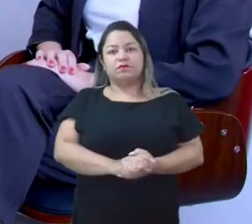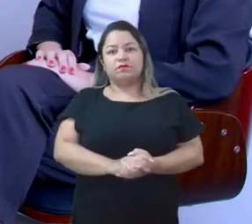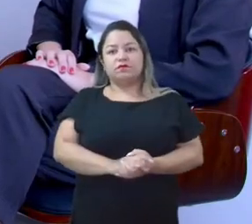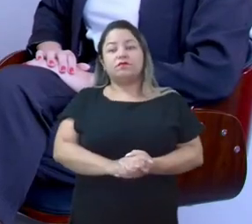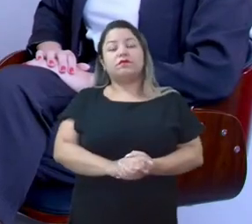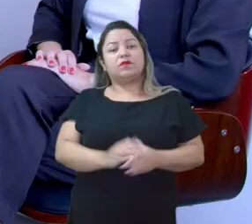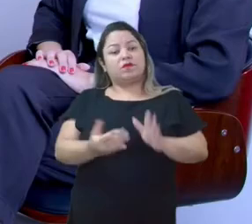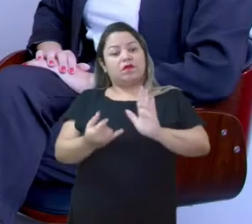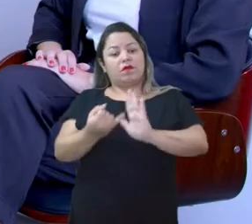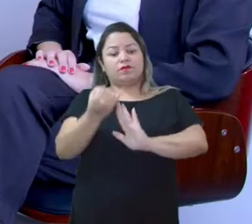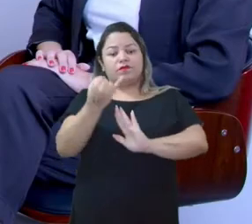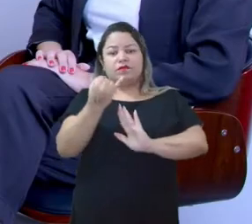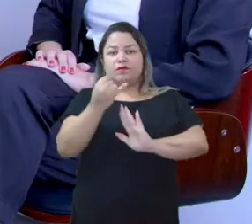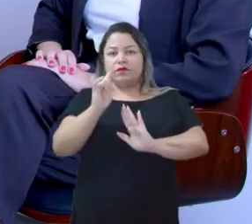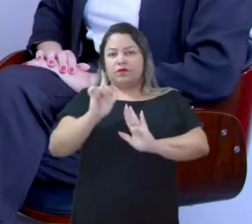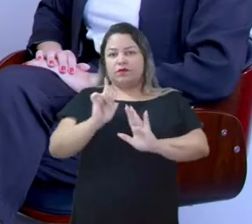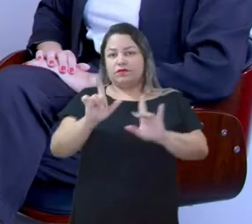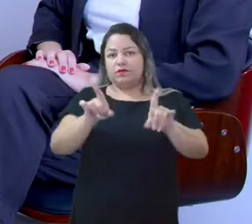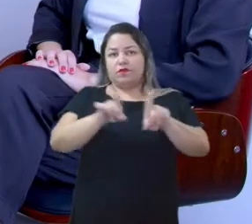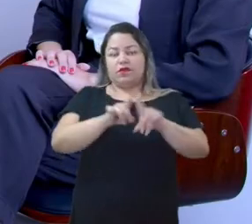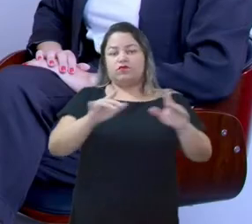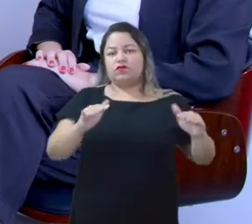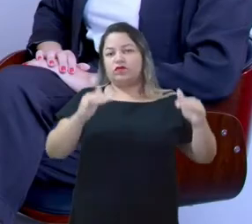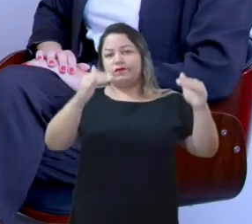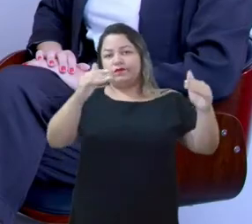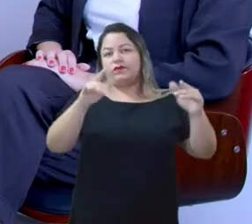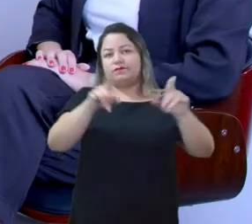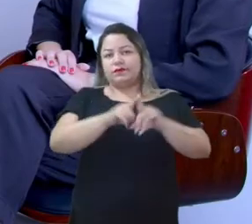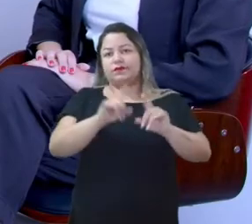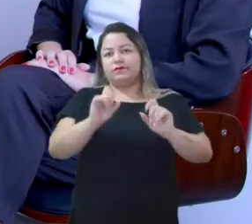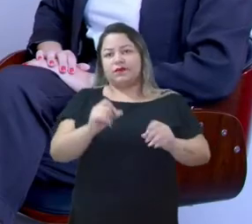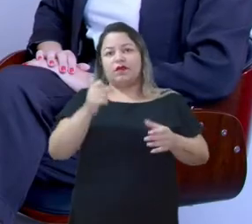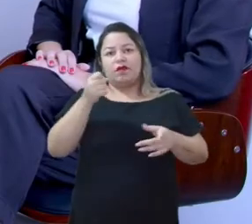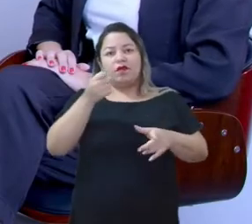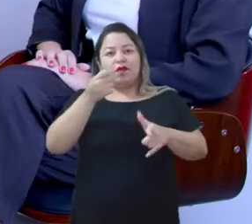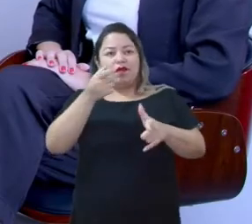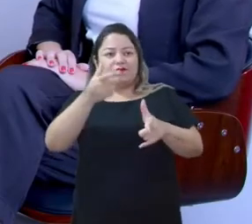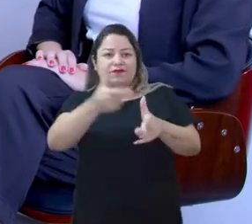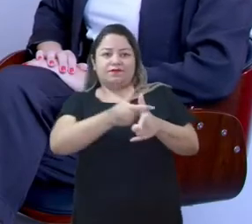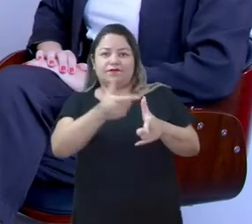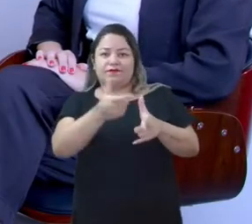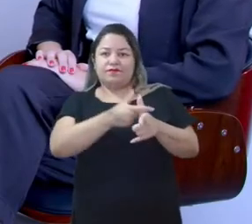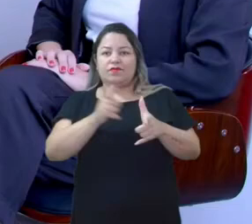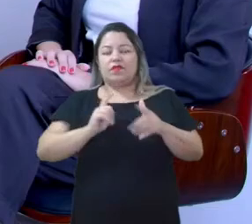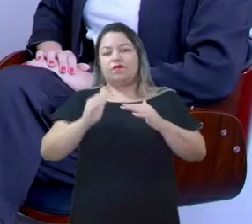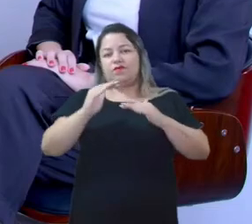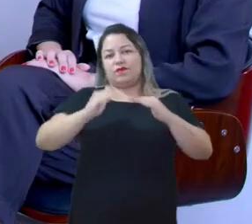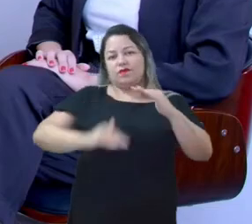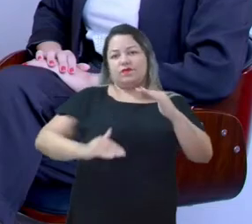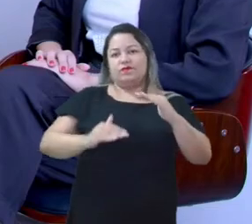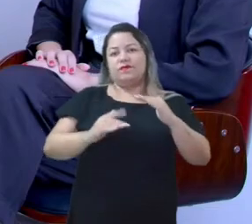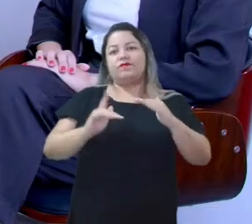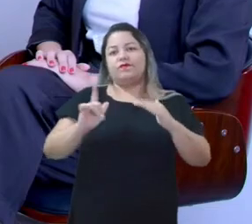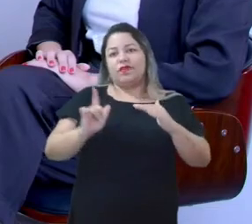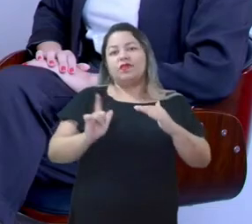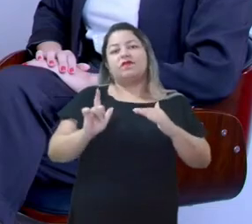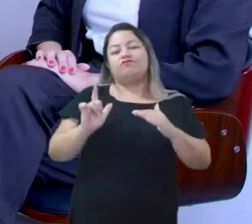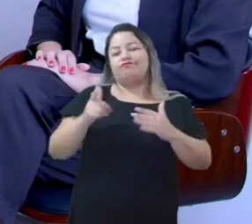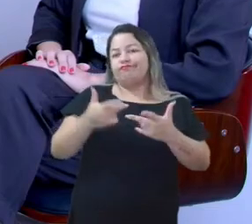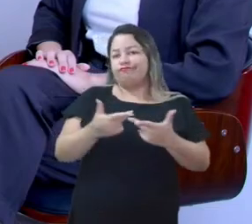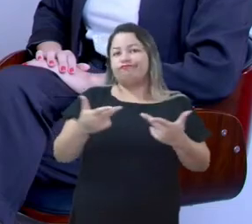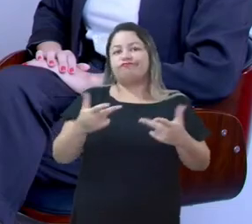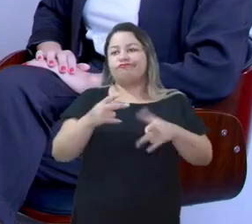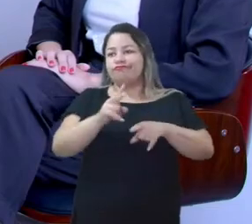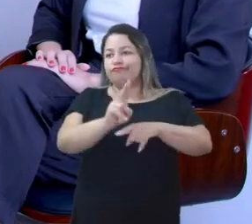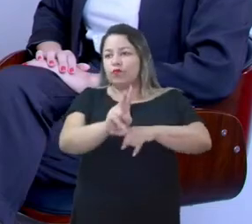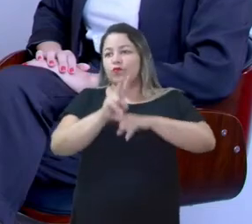da inflação, e também são os maiores inadimplentes, porque tem renda menor e tem muitos créditos,